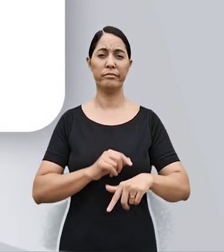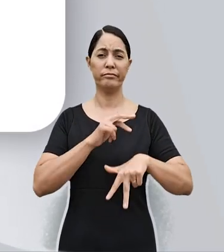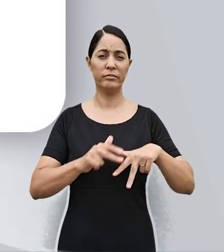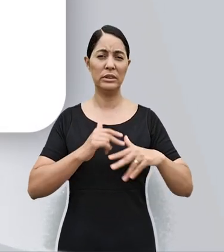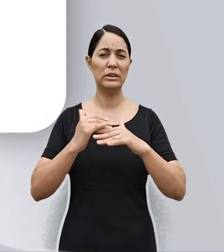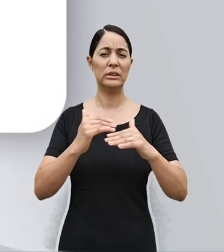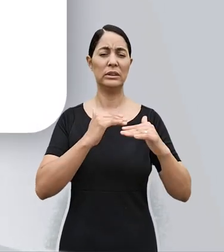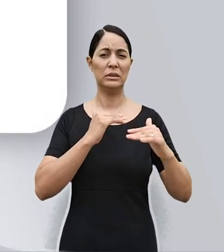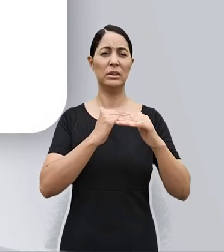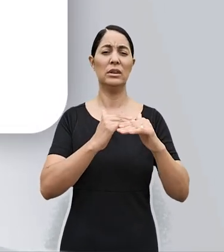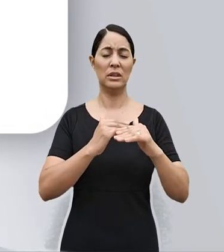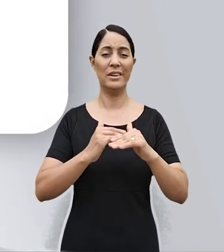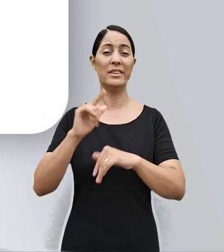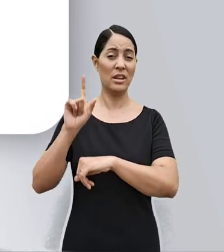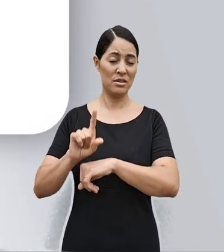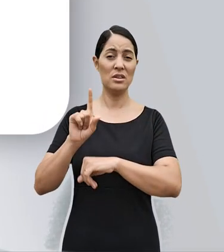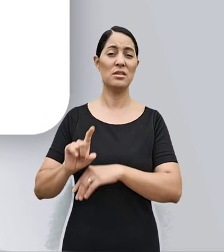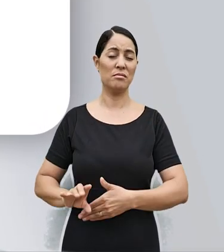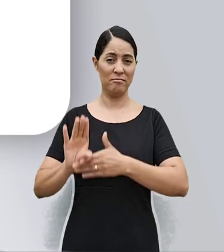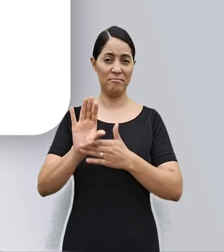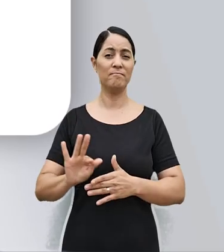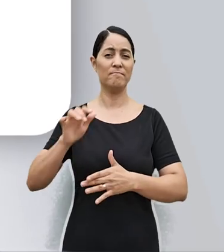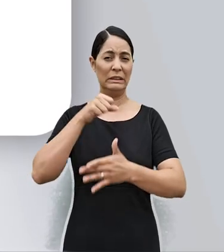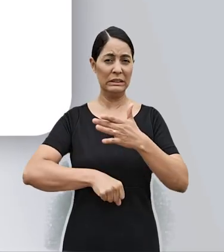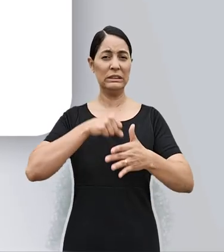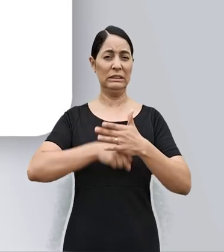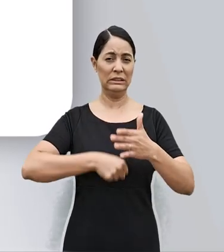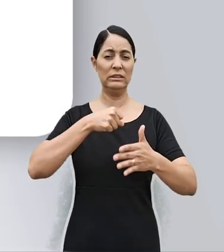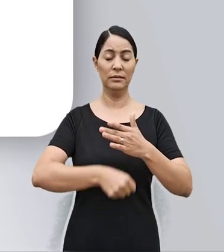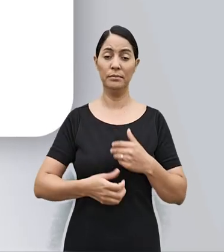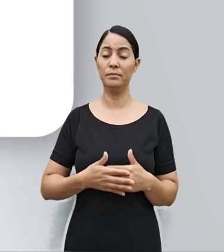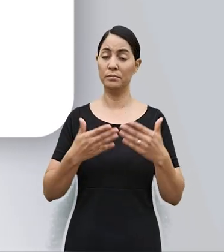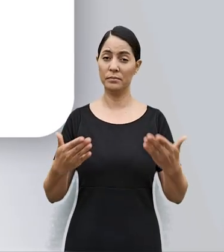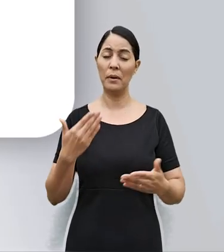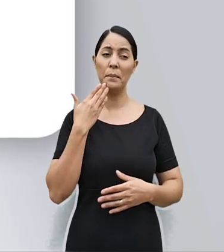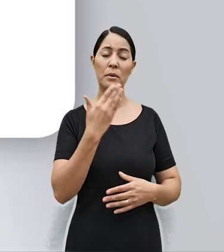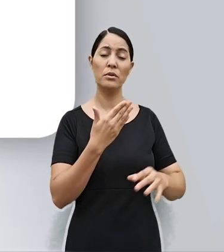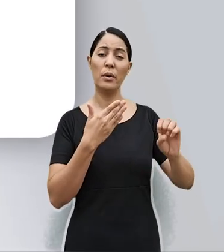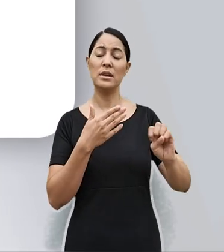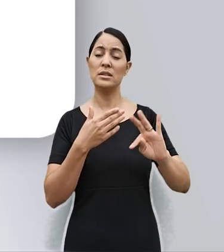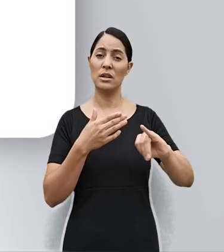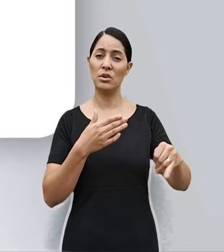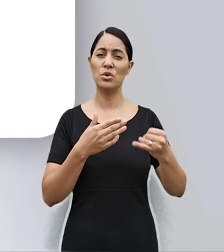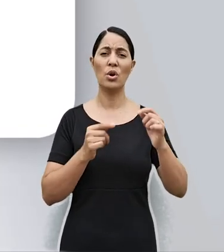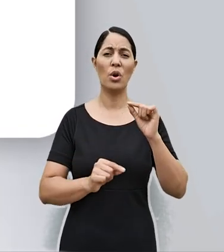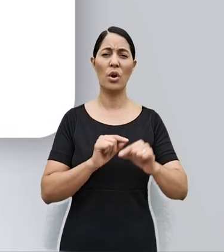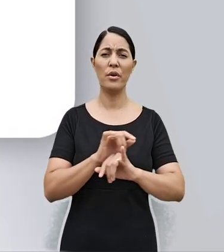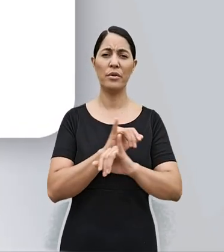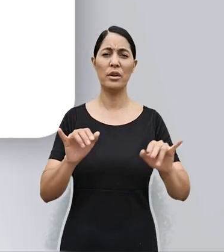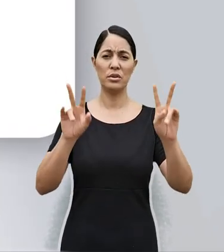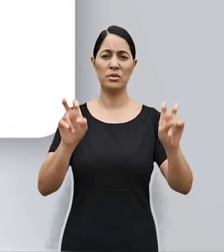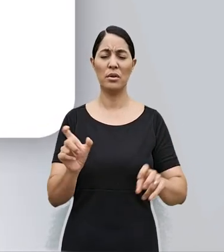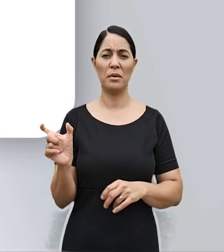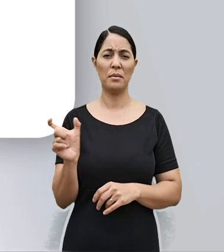gênero, uma luta incansável da atual gestão do Conselho Federal. A Ordem solicitou ao Tribunal o uso da designação